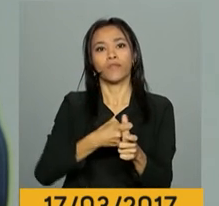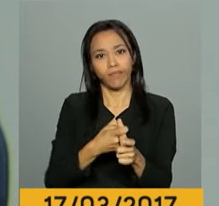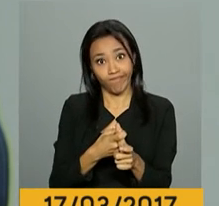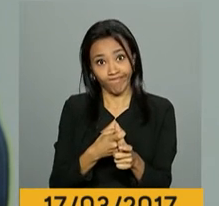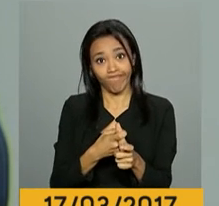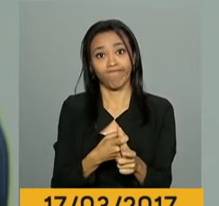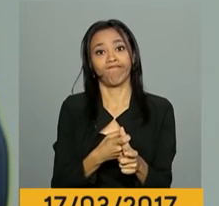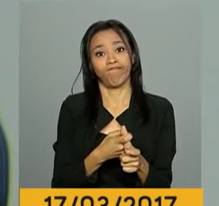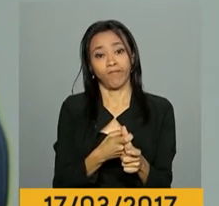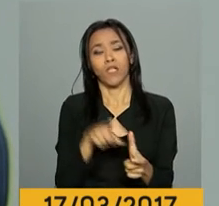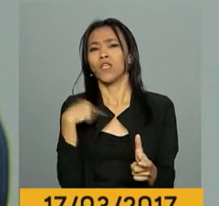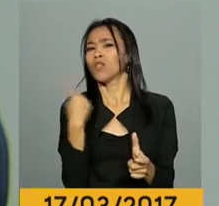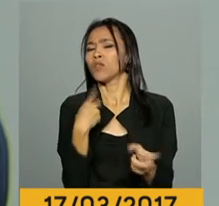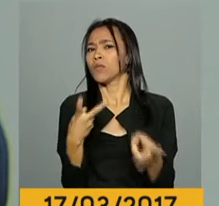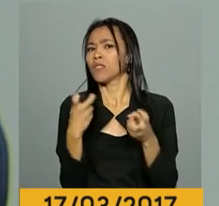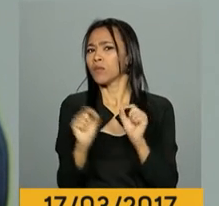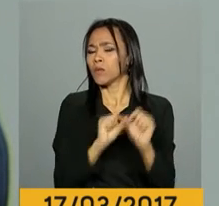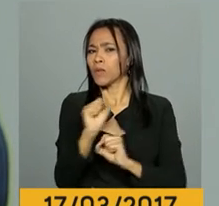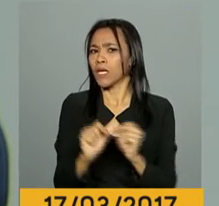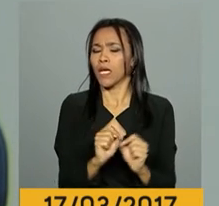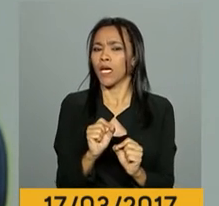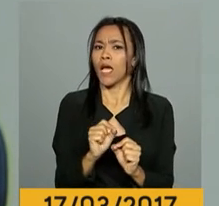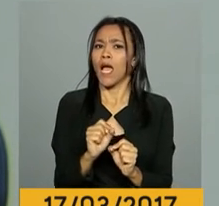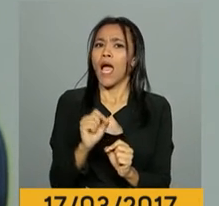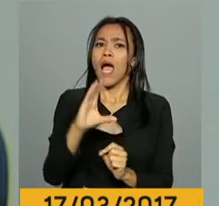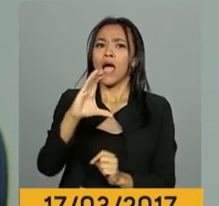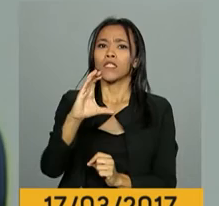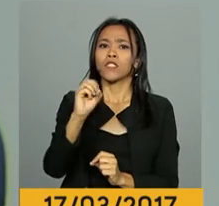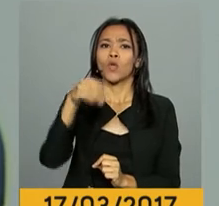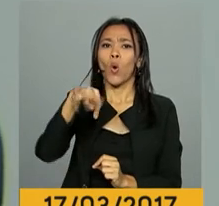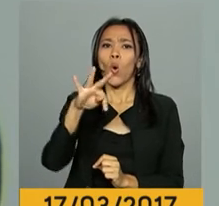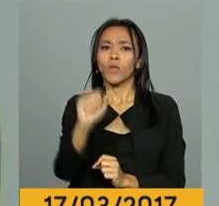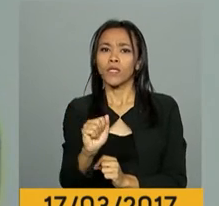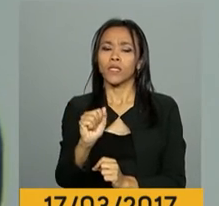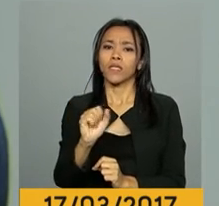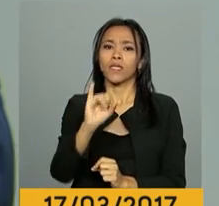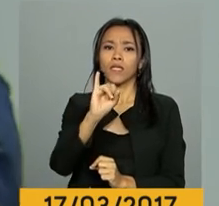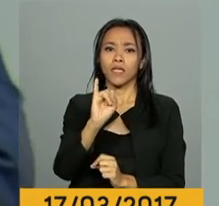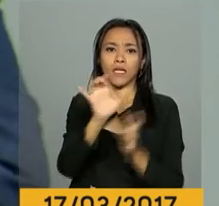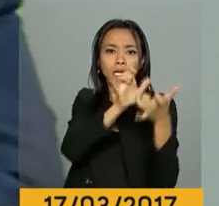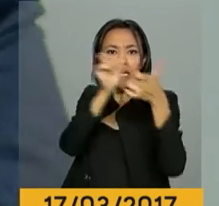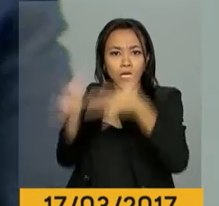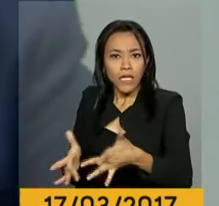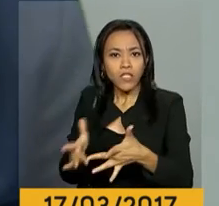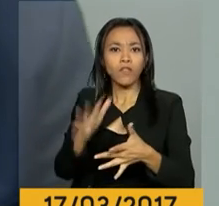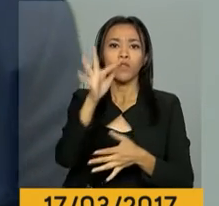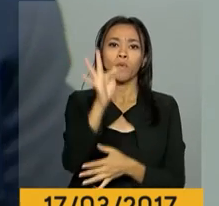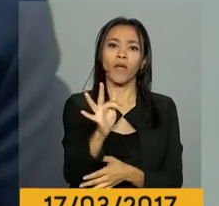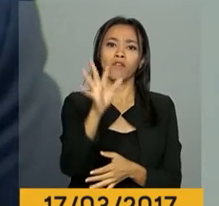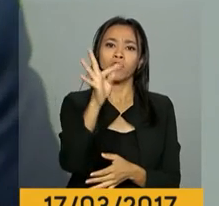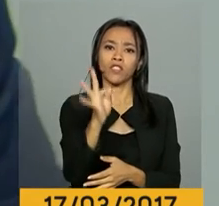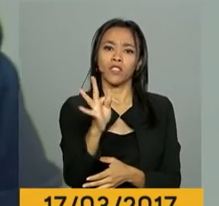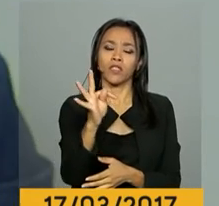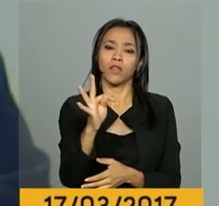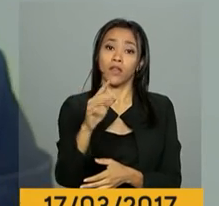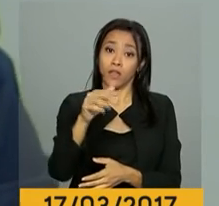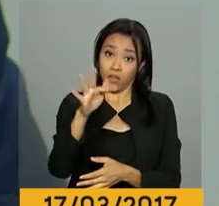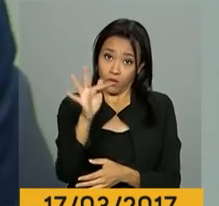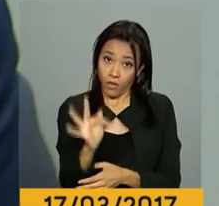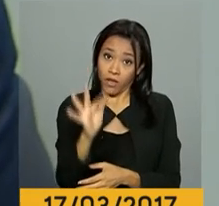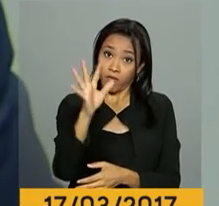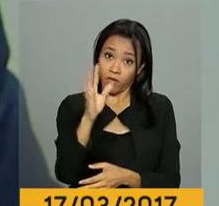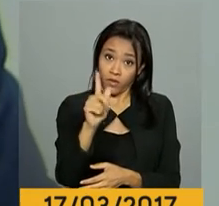verificamos que as contas inativas do Fundo de Garantia por Tempo de Serviço poderiam ser liberadas